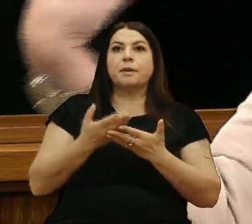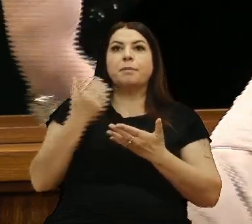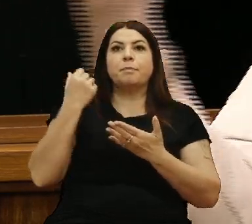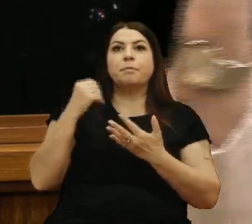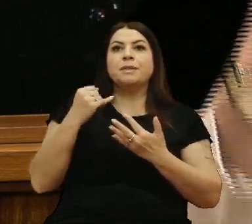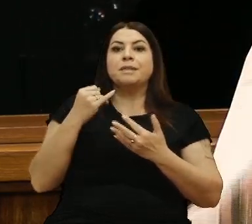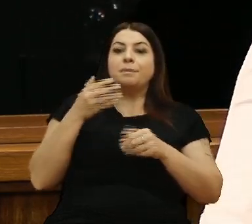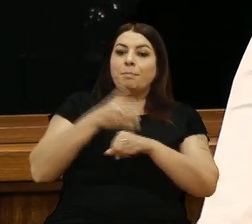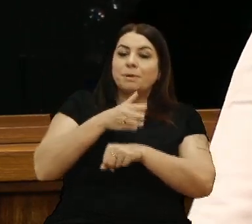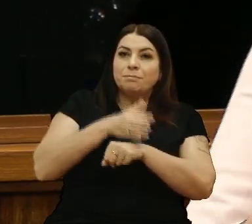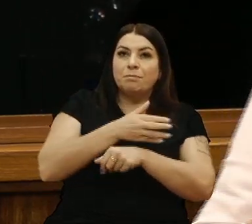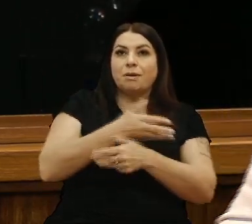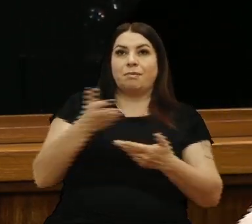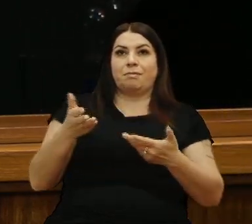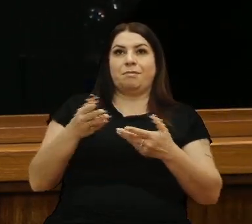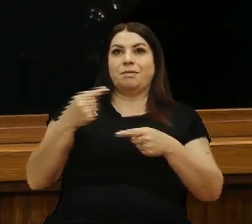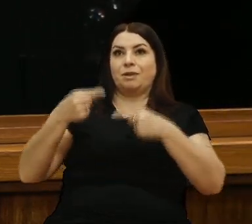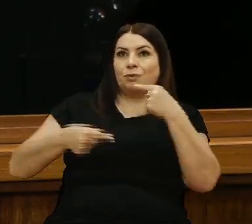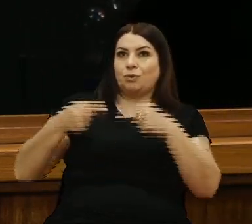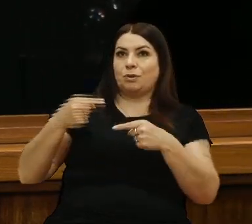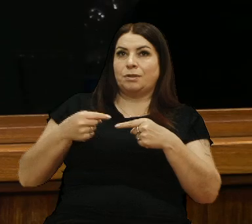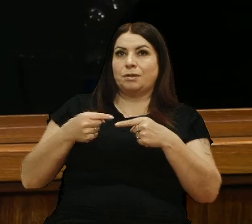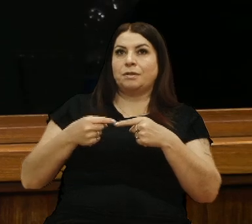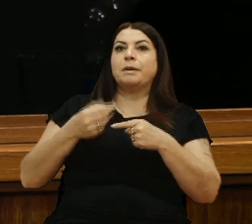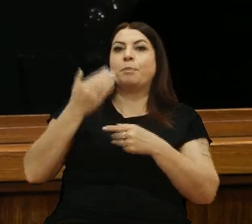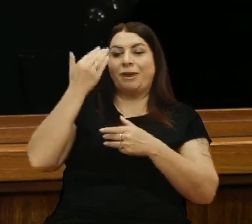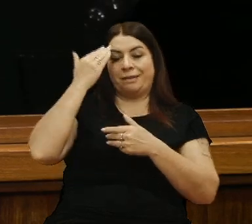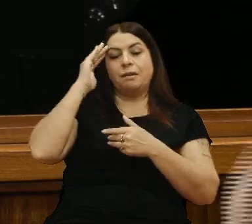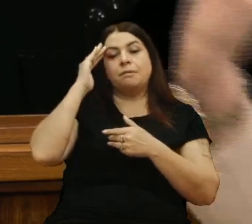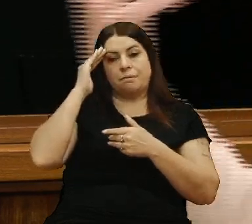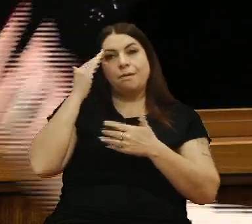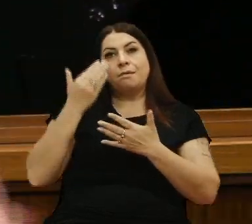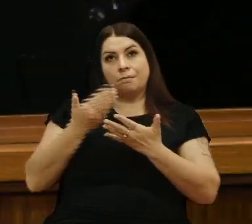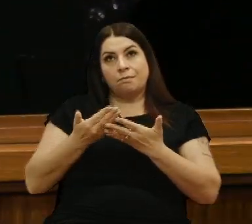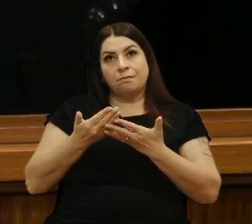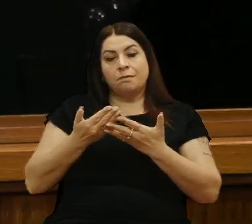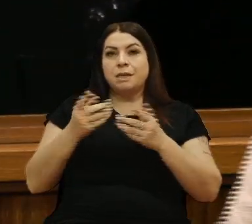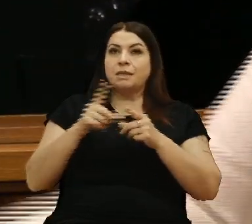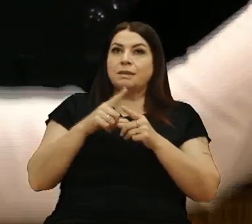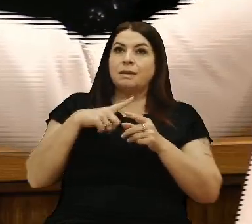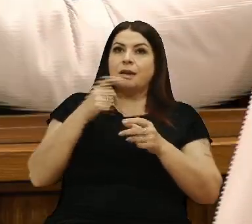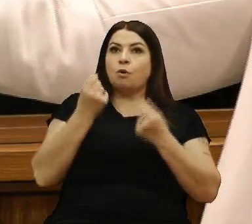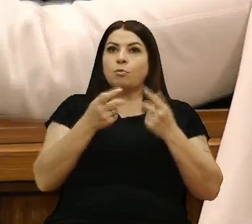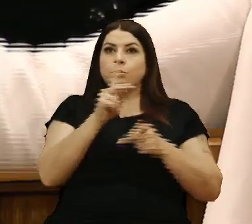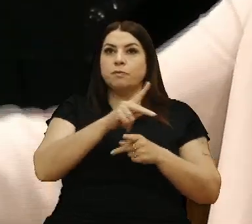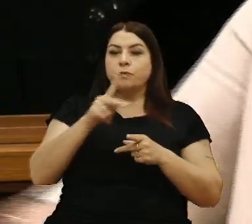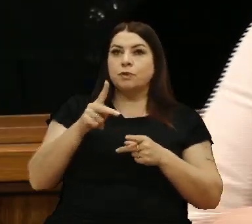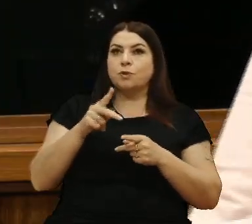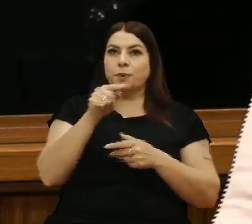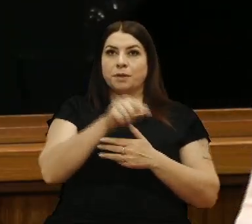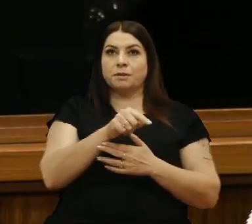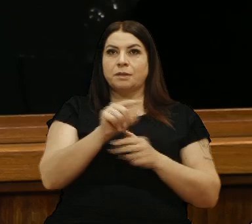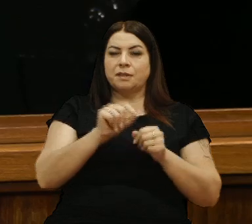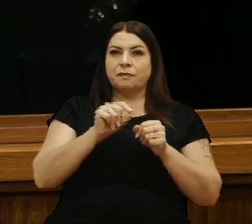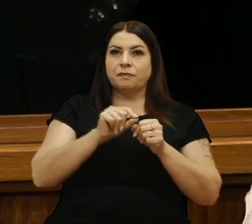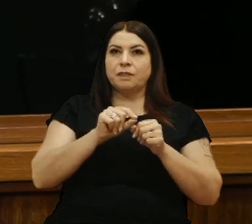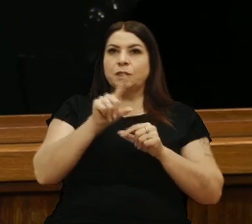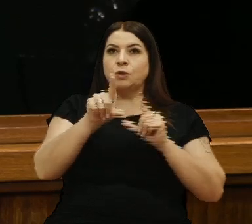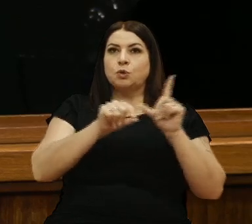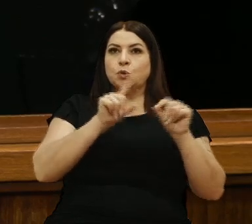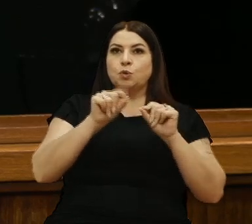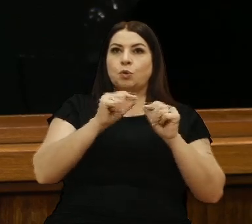precisa participar daquela discussão, pode até entender. Agora estão as professoras que estão fazendo